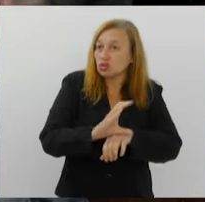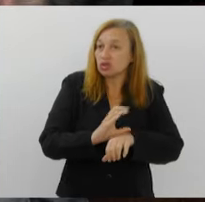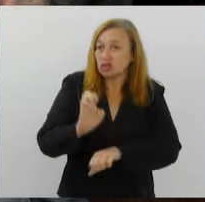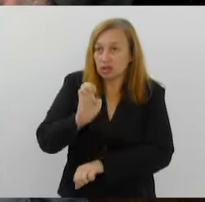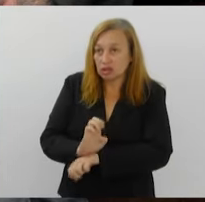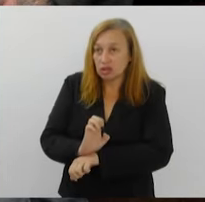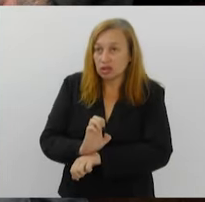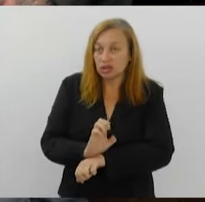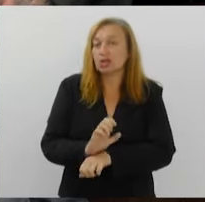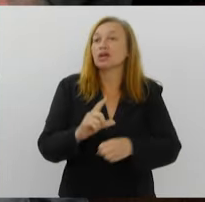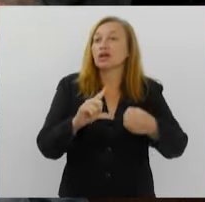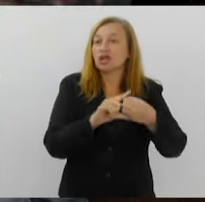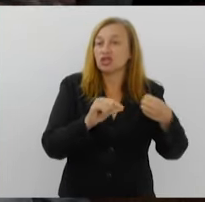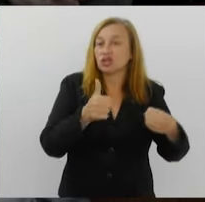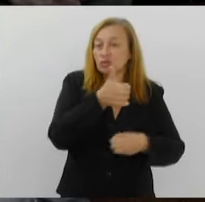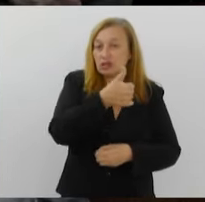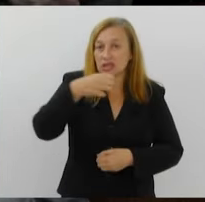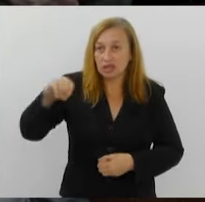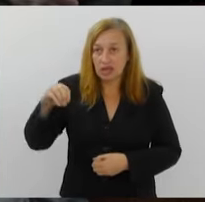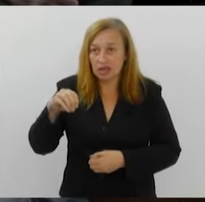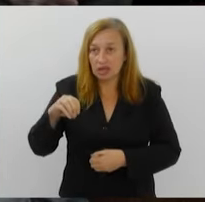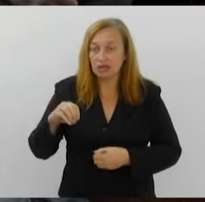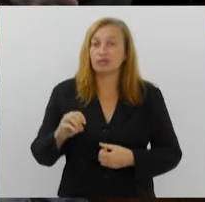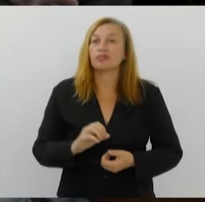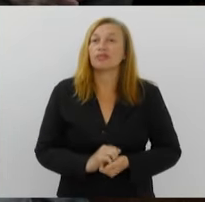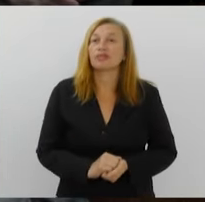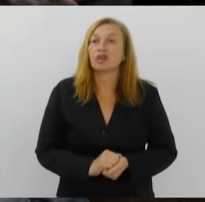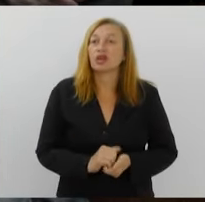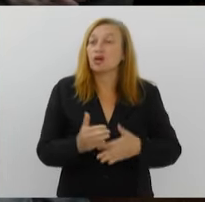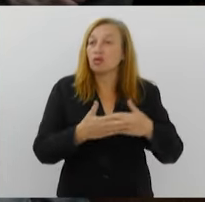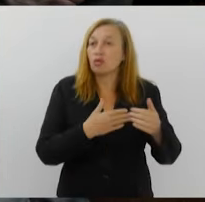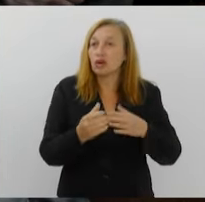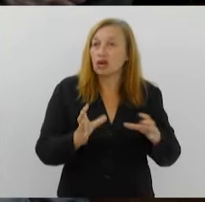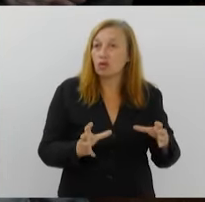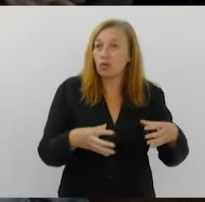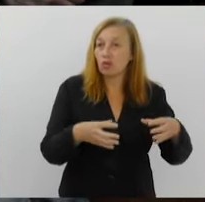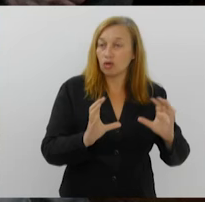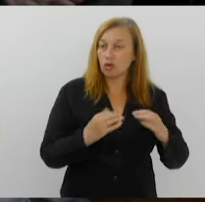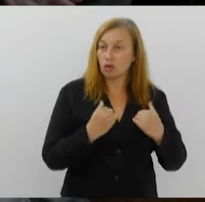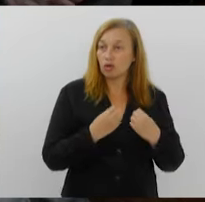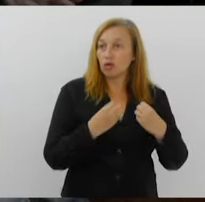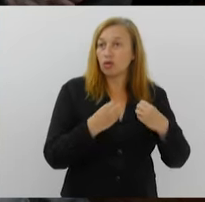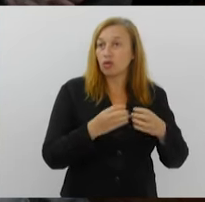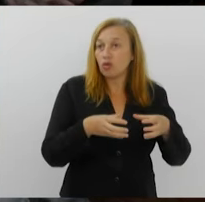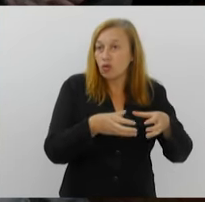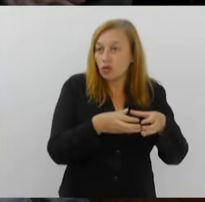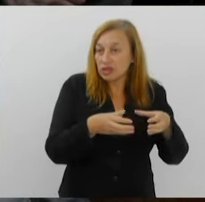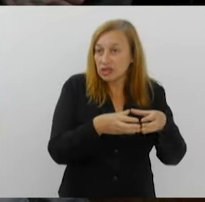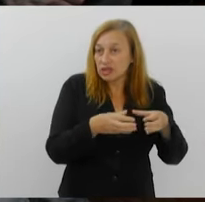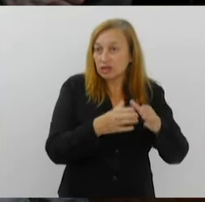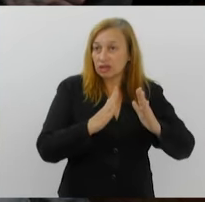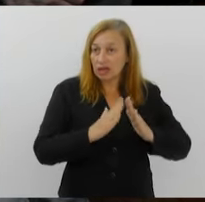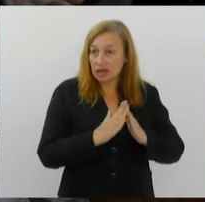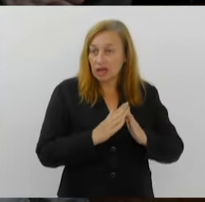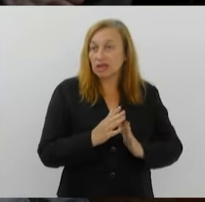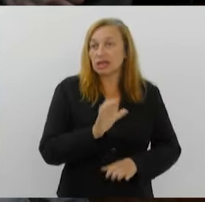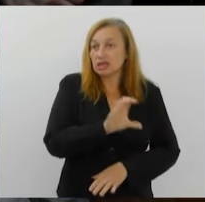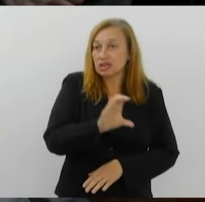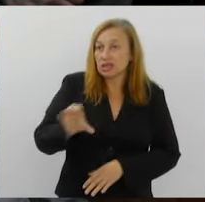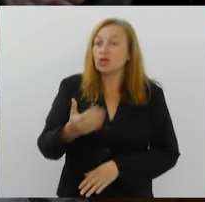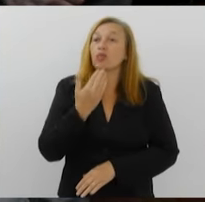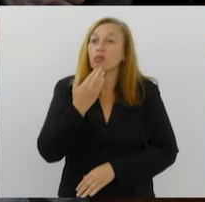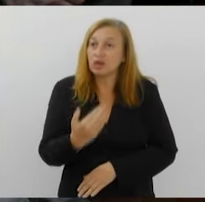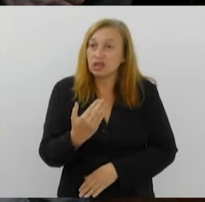artigo 100 da Constituição do Estado do Rio de Janeiro, que cabe a qualquer comissão permanente da Casa, sobretudo a CCJ, o pedido